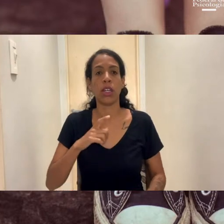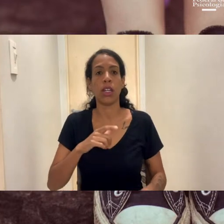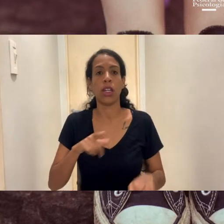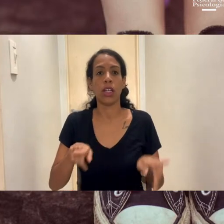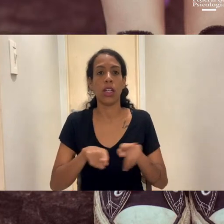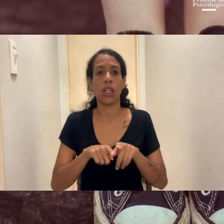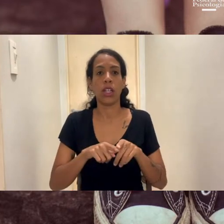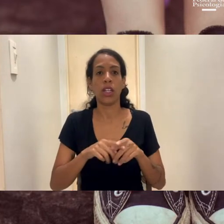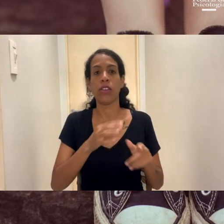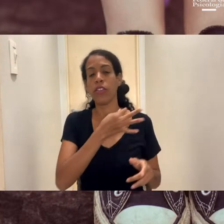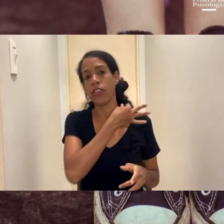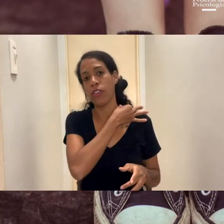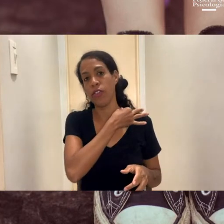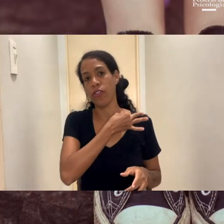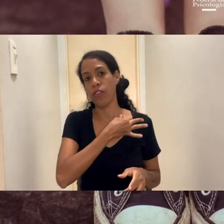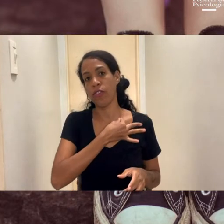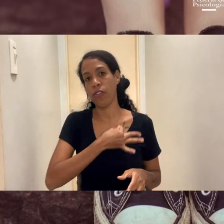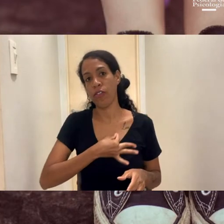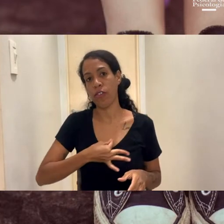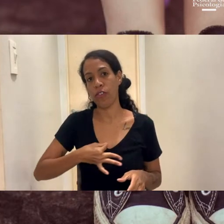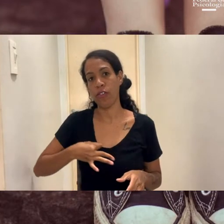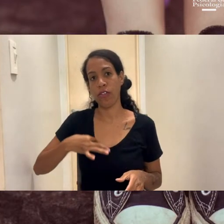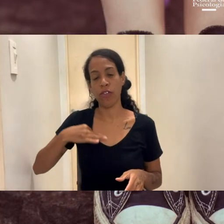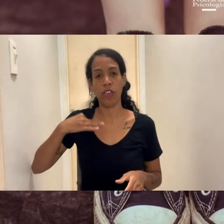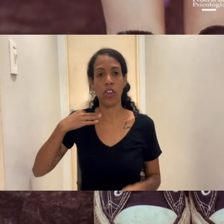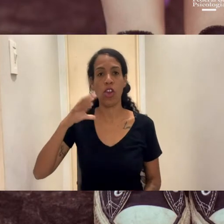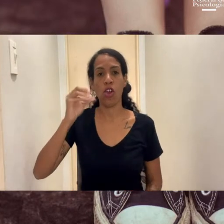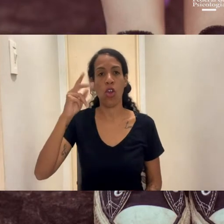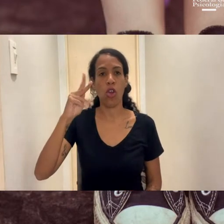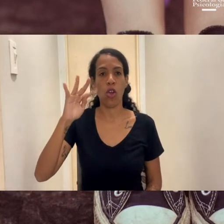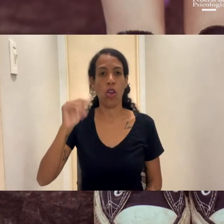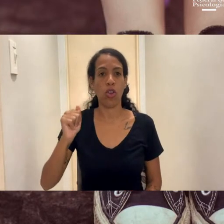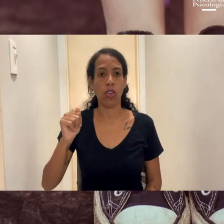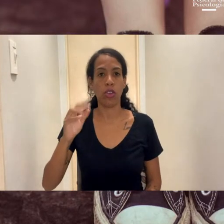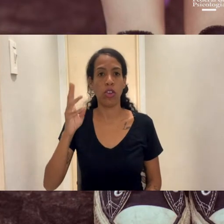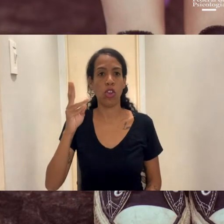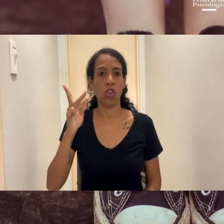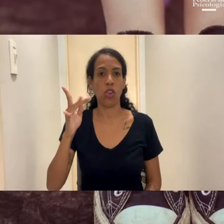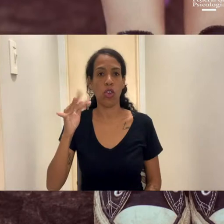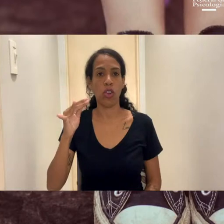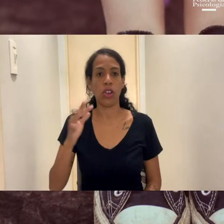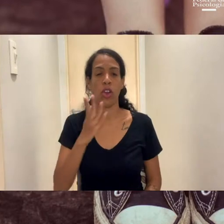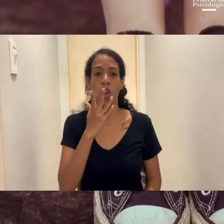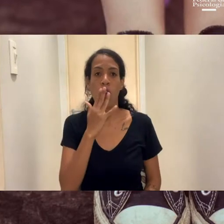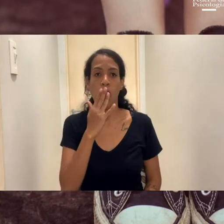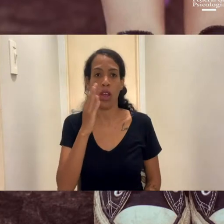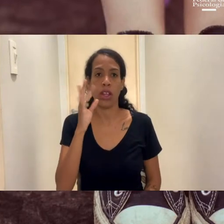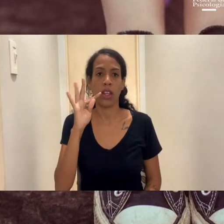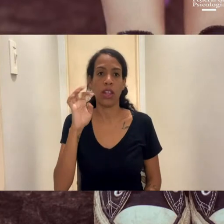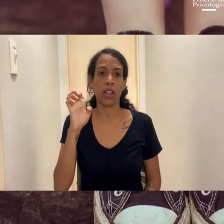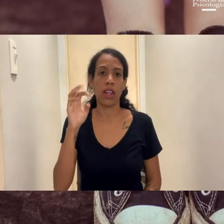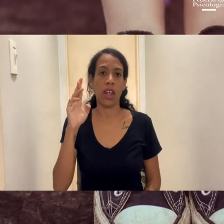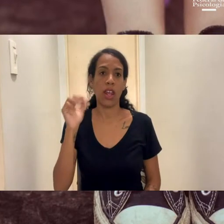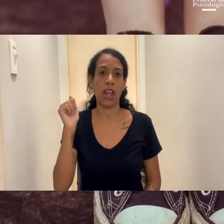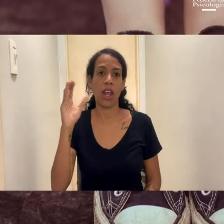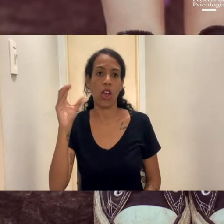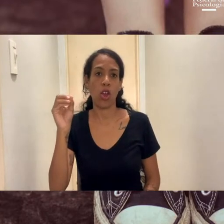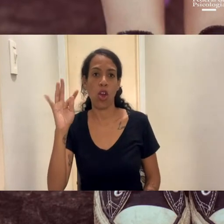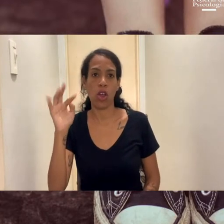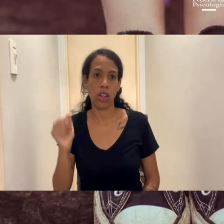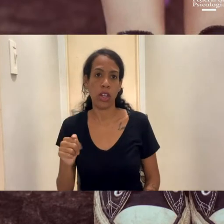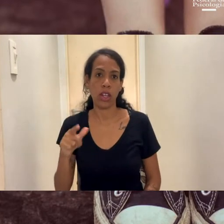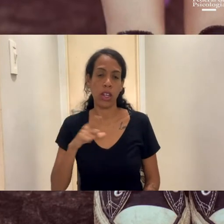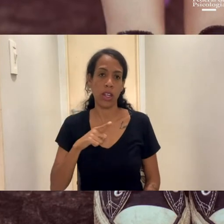com um fio de conta com contas de cor terracota, né, estou com